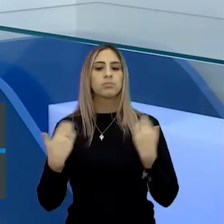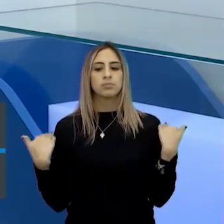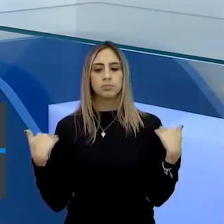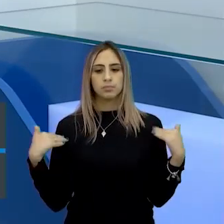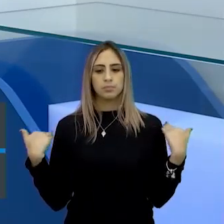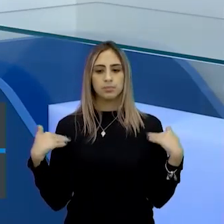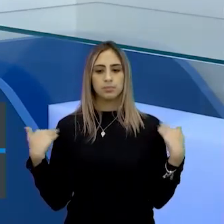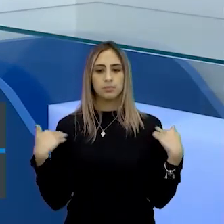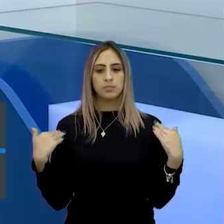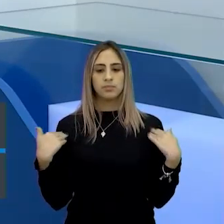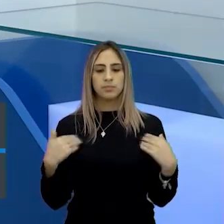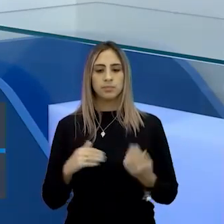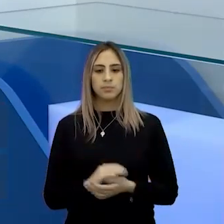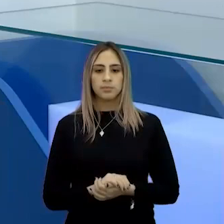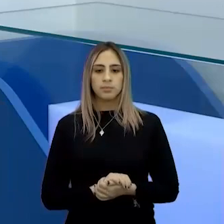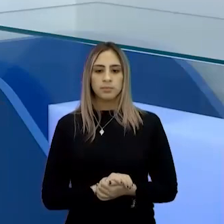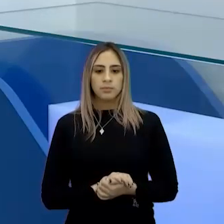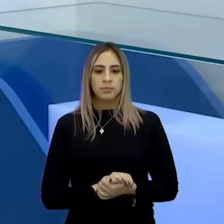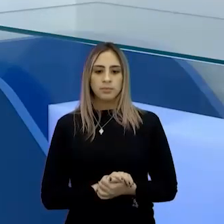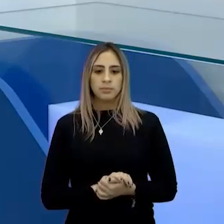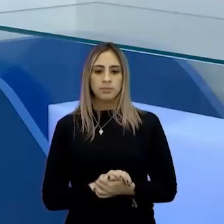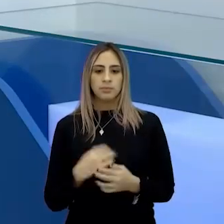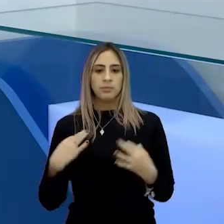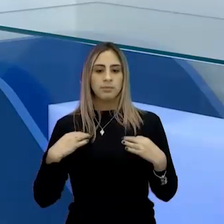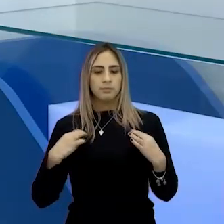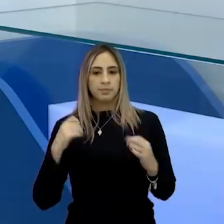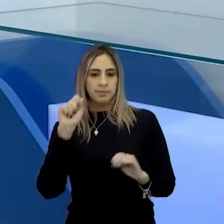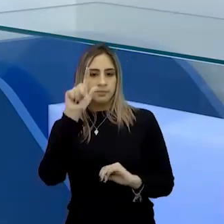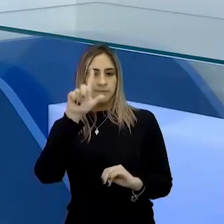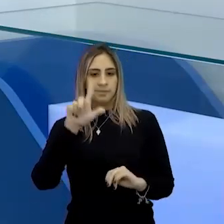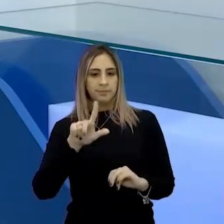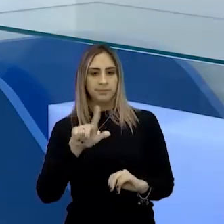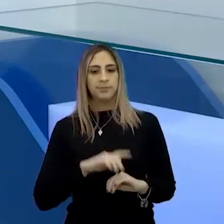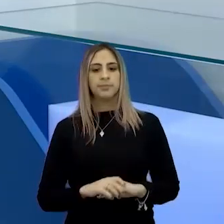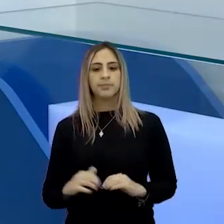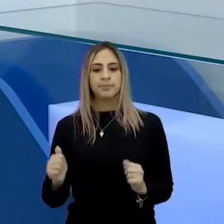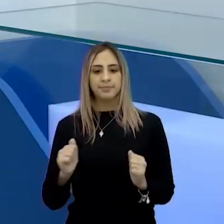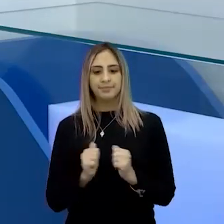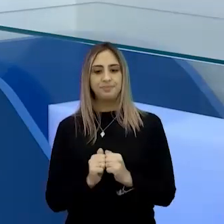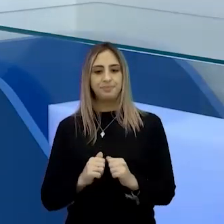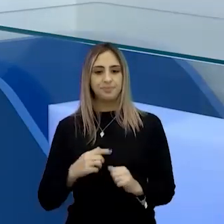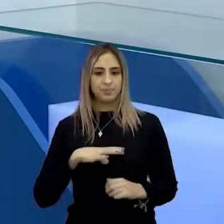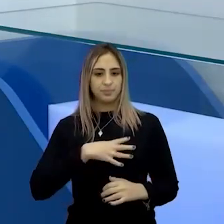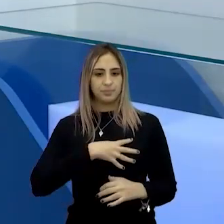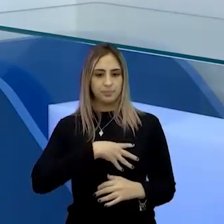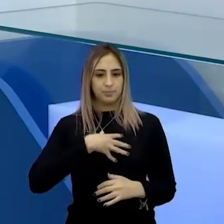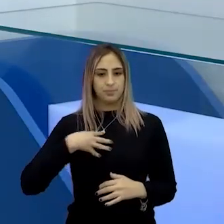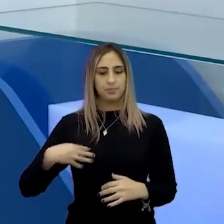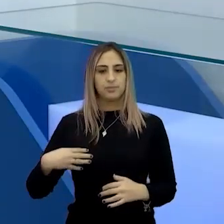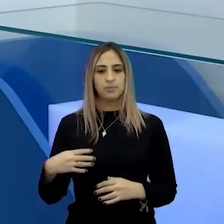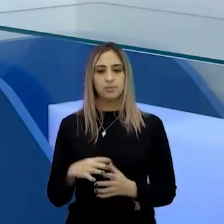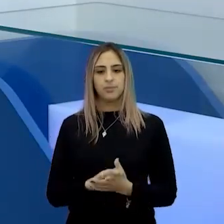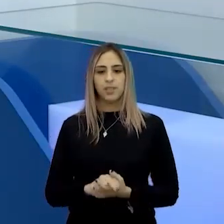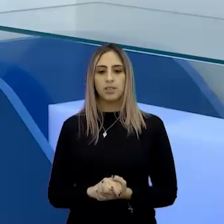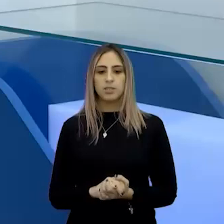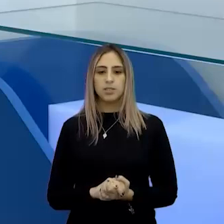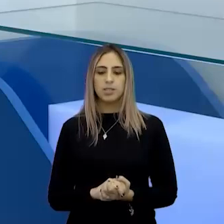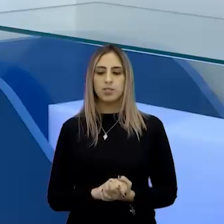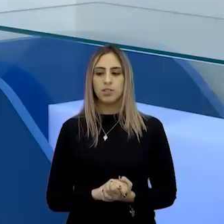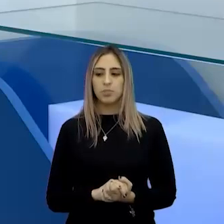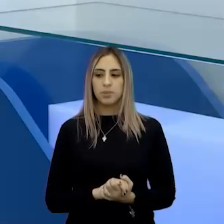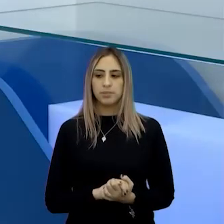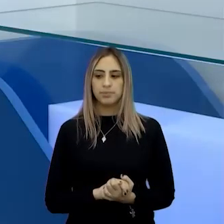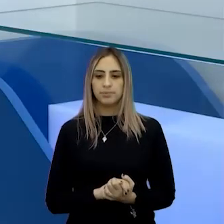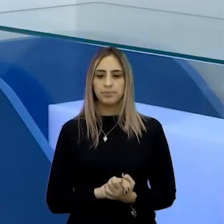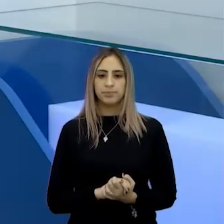ombros. Hoje eu estou com uma blusinha baby look azul, com aquela ponte de Floripa estampada nela,